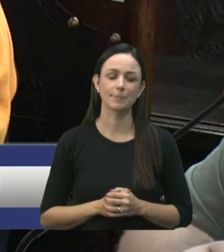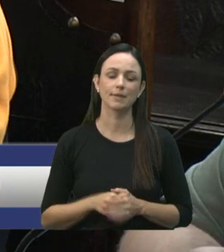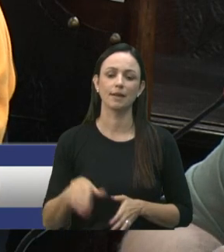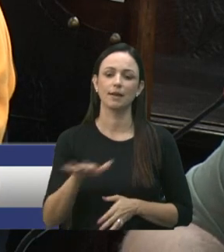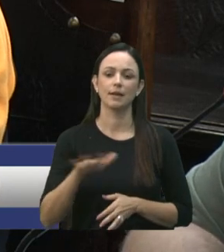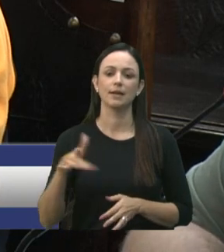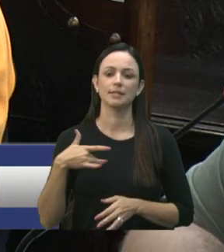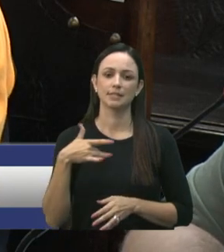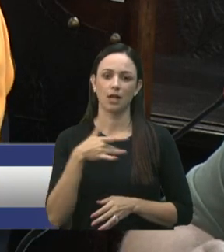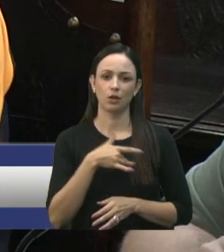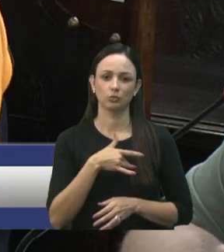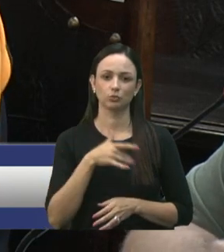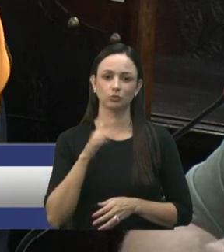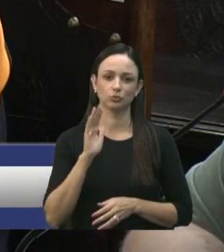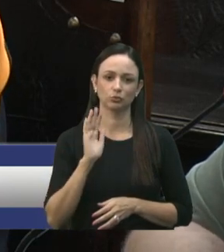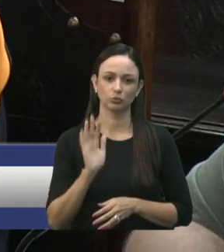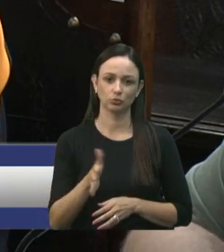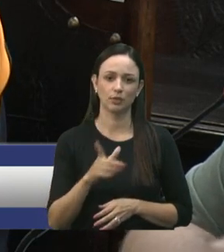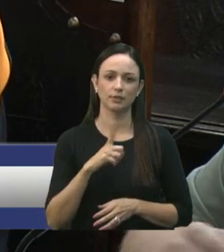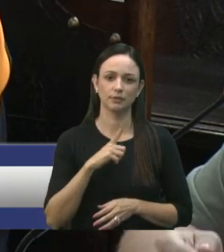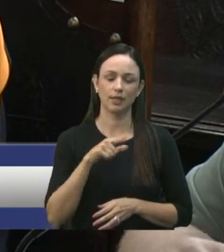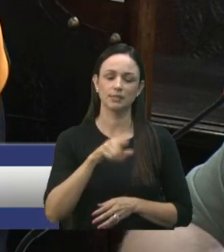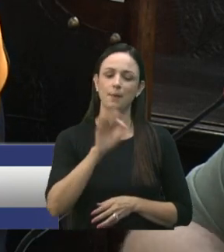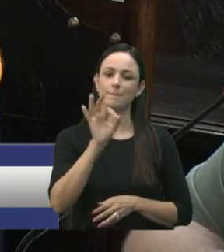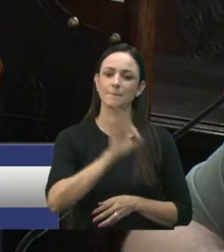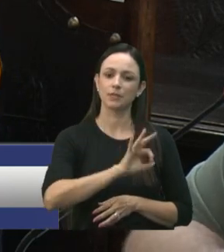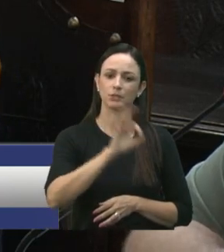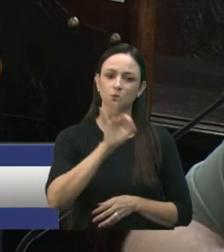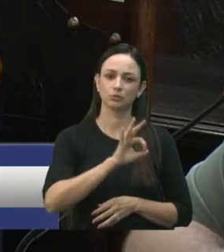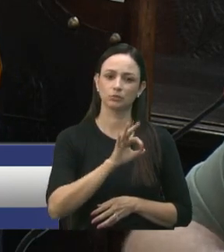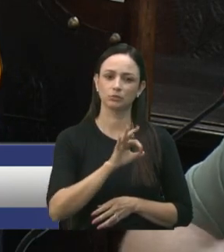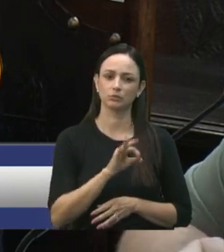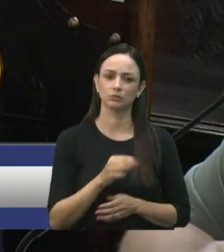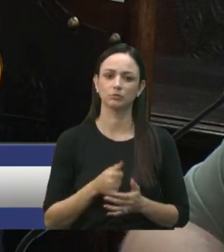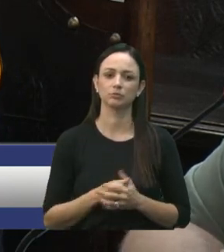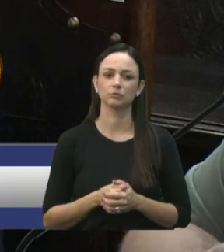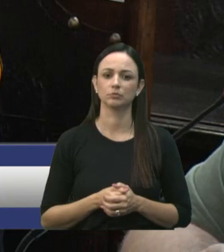saúde, ela já está computada esse percentual, porque